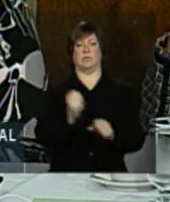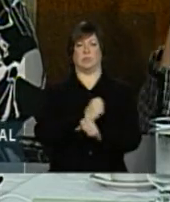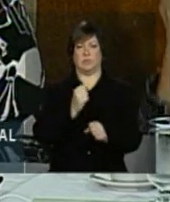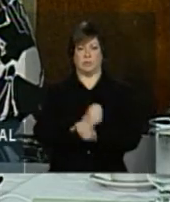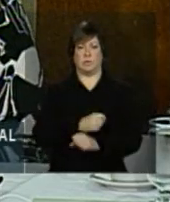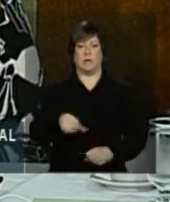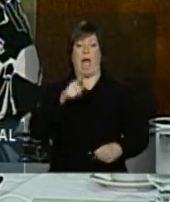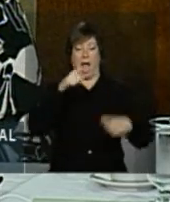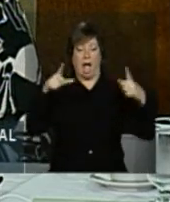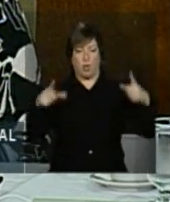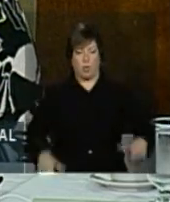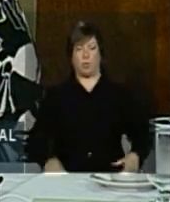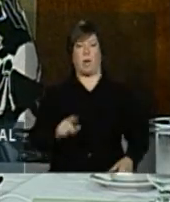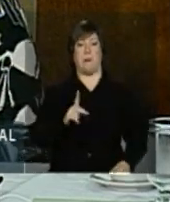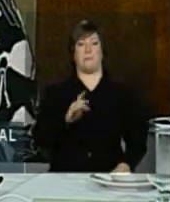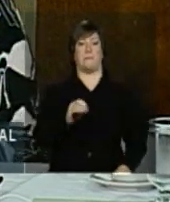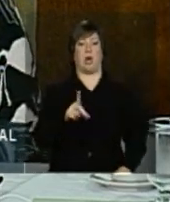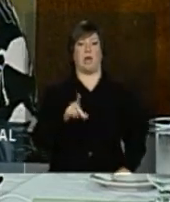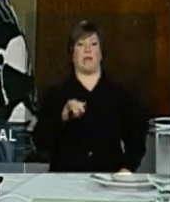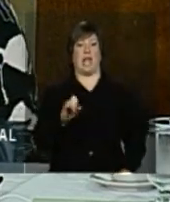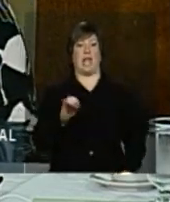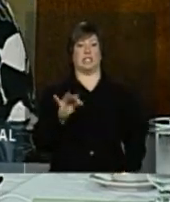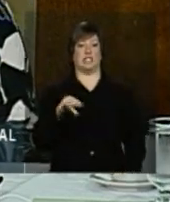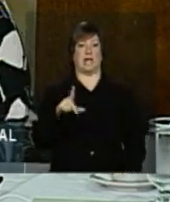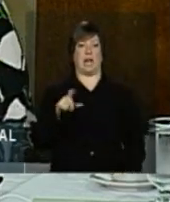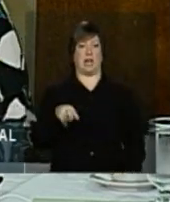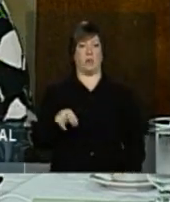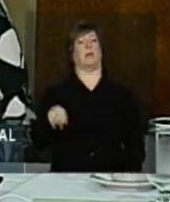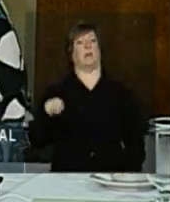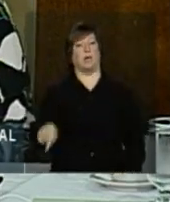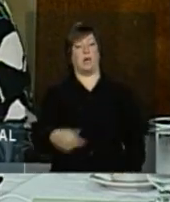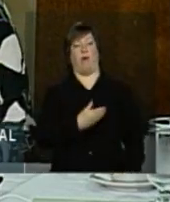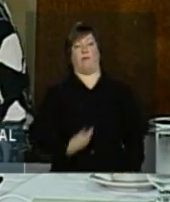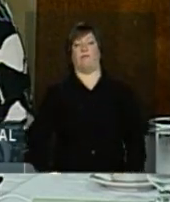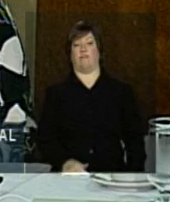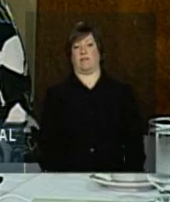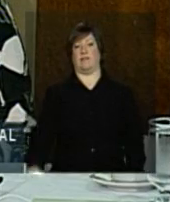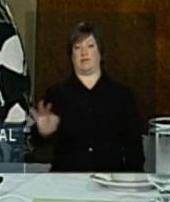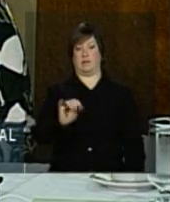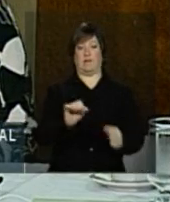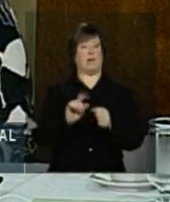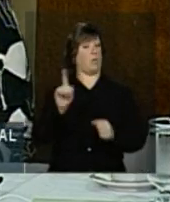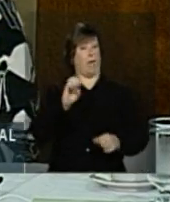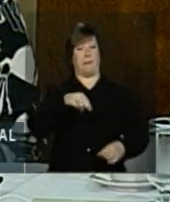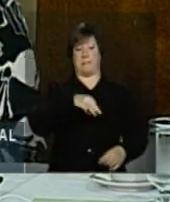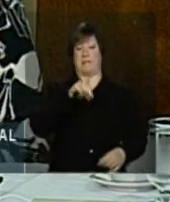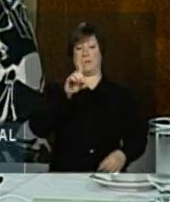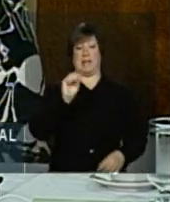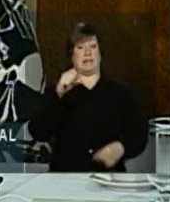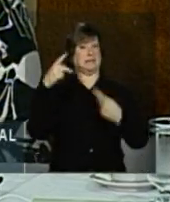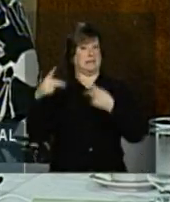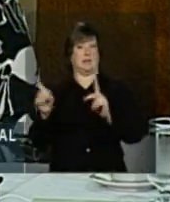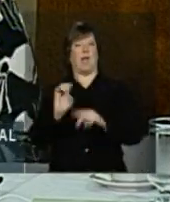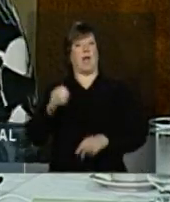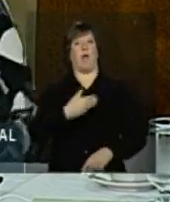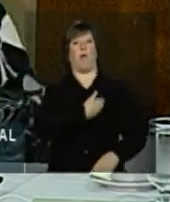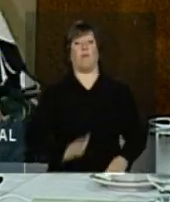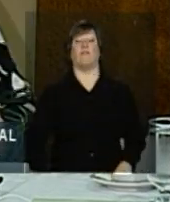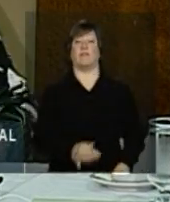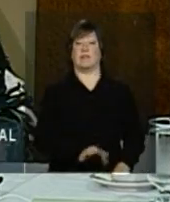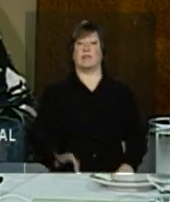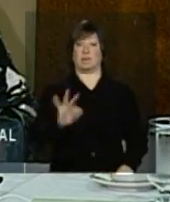extern de polietileno que é uma ação do governo federal não é do Ministério da Integração ele é executado pelo Ministério da